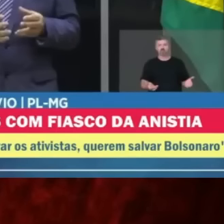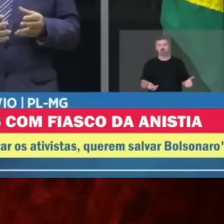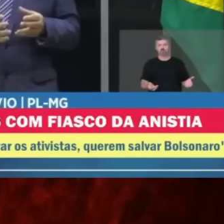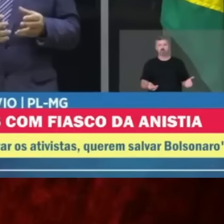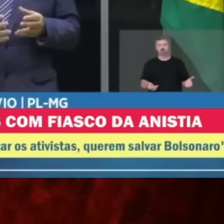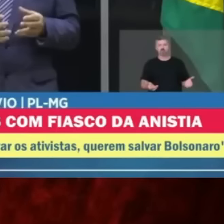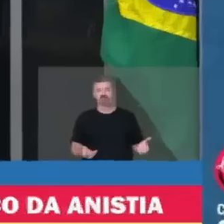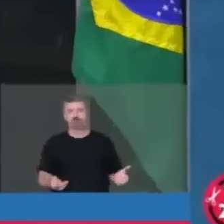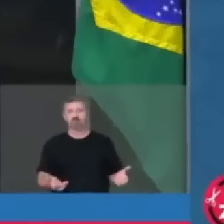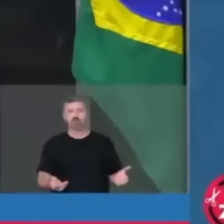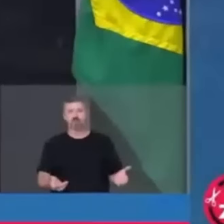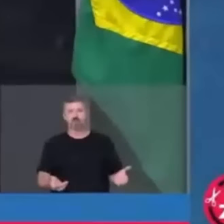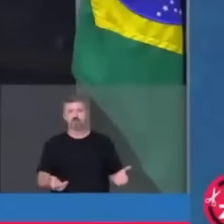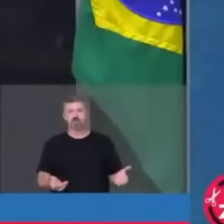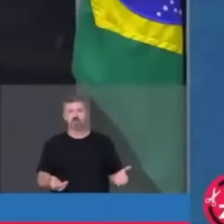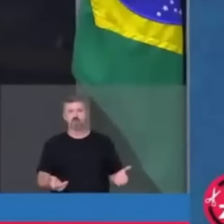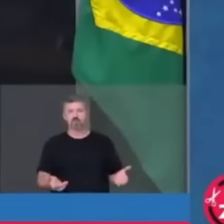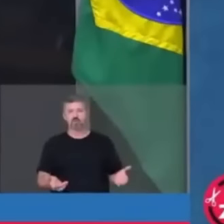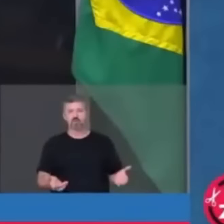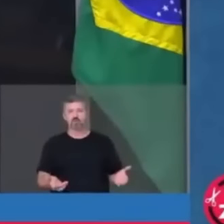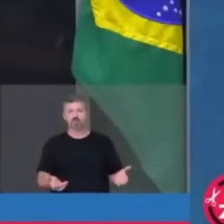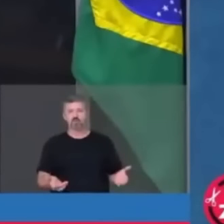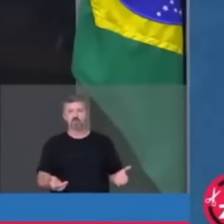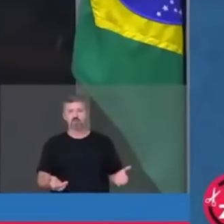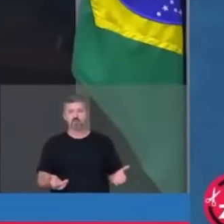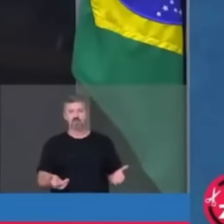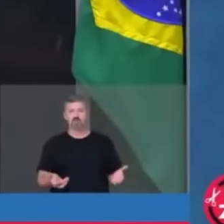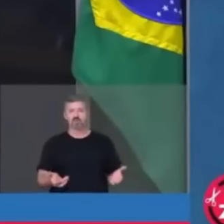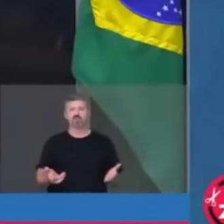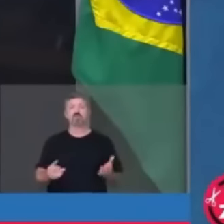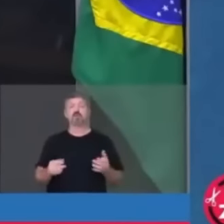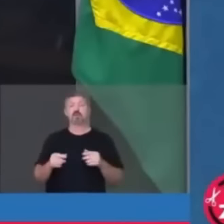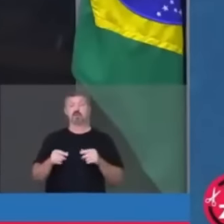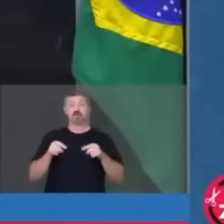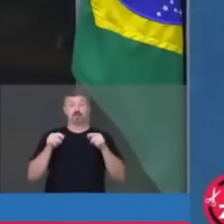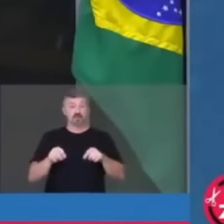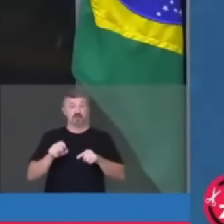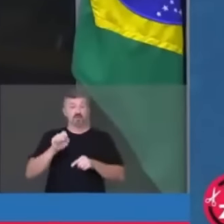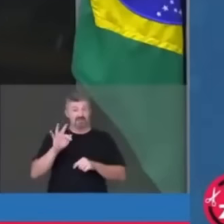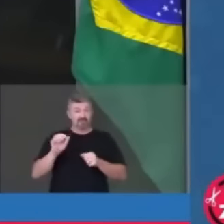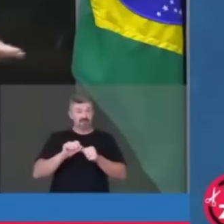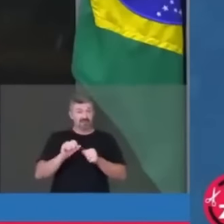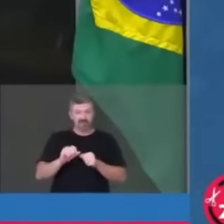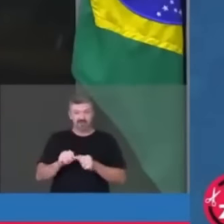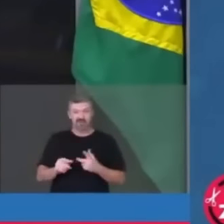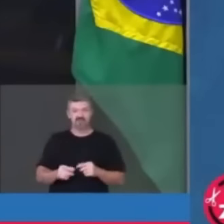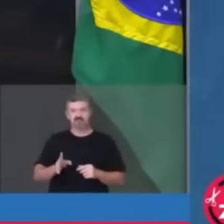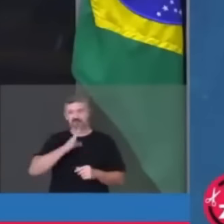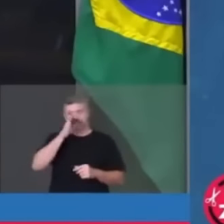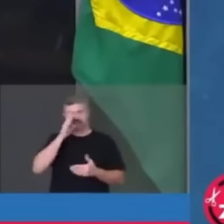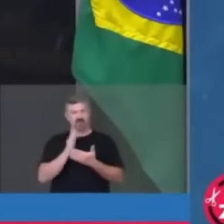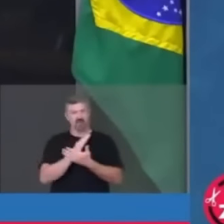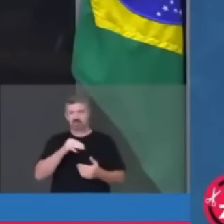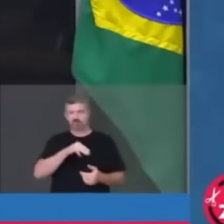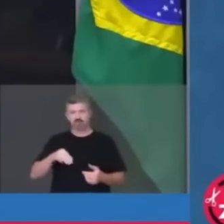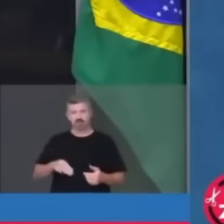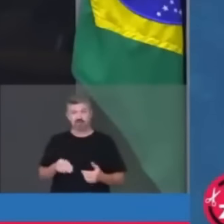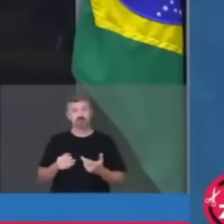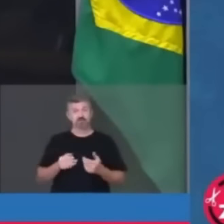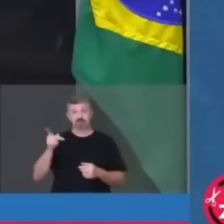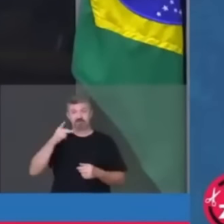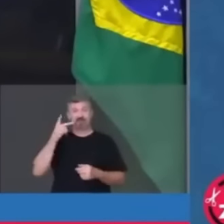golpe não a turma que foi lá pra Linha de Frente esse eles estão se lixando Esse costume do STF na empáfia de alguns ministros Está moralmente